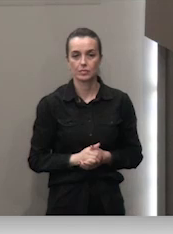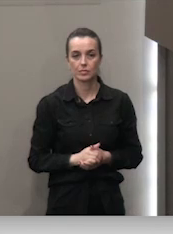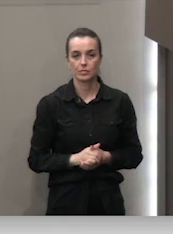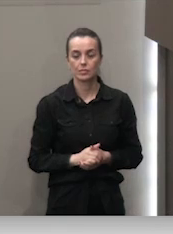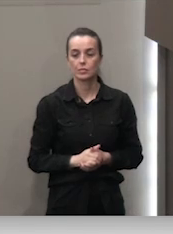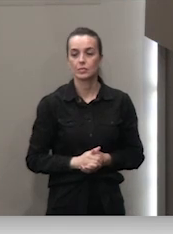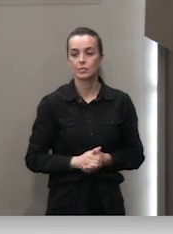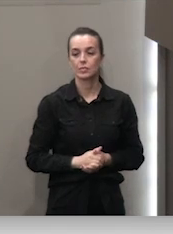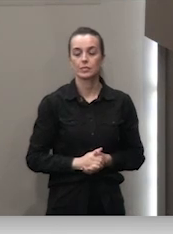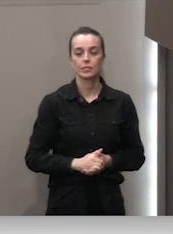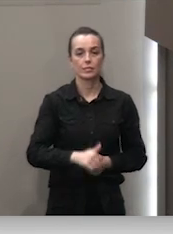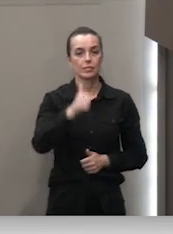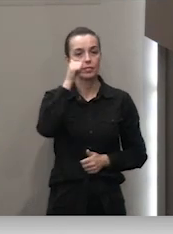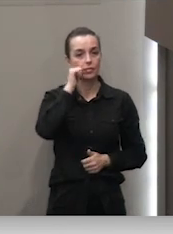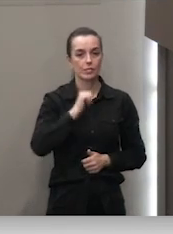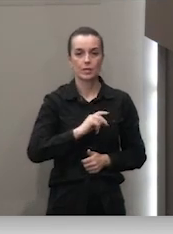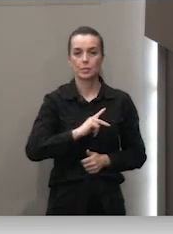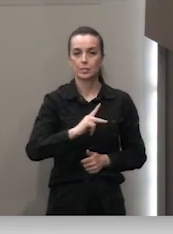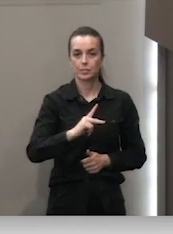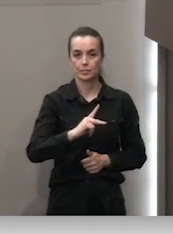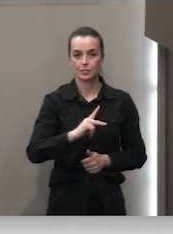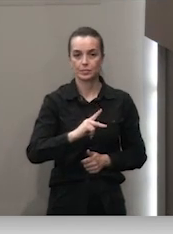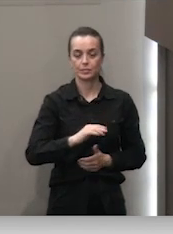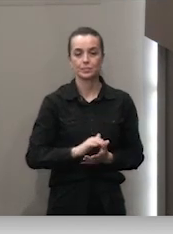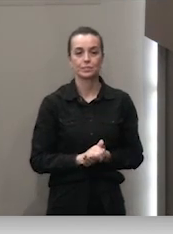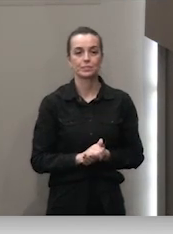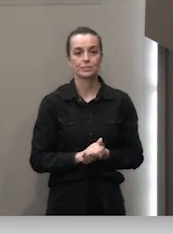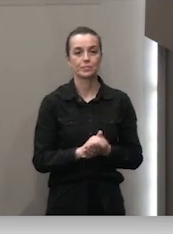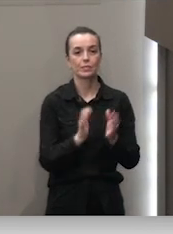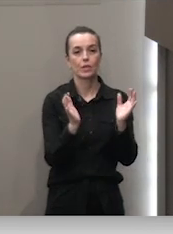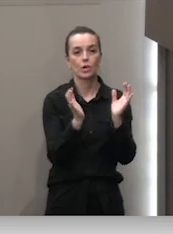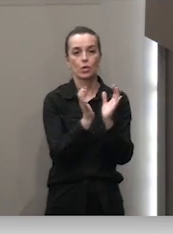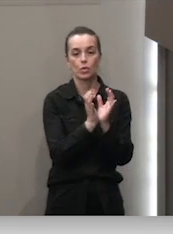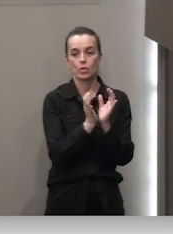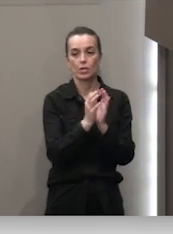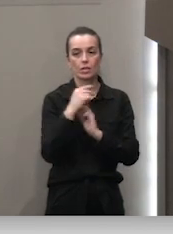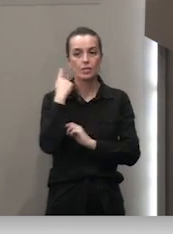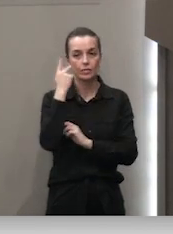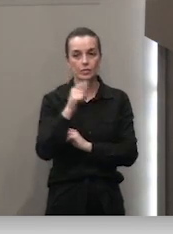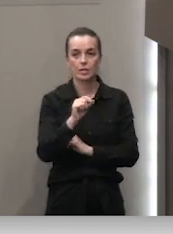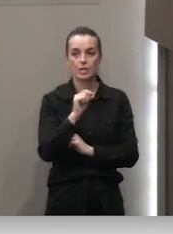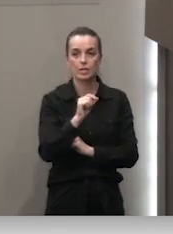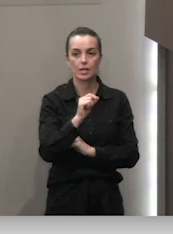Senhora presidente, colegas vereadores, senhores que nos assistem,